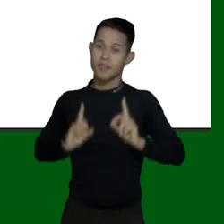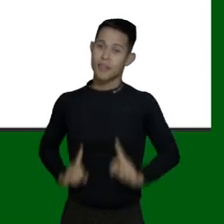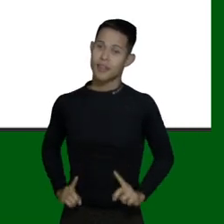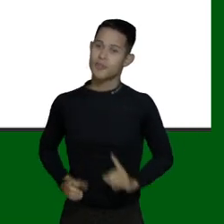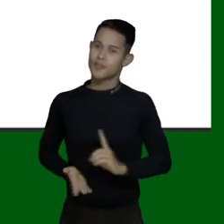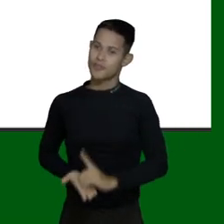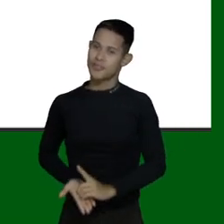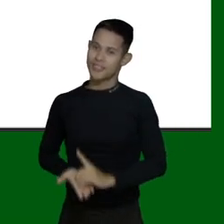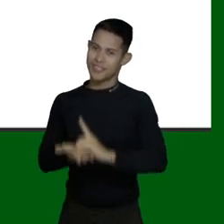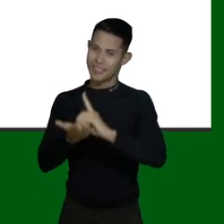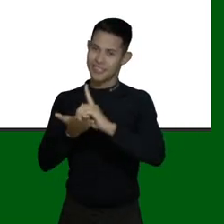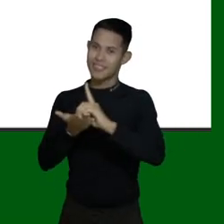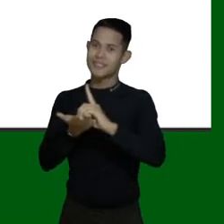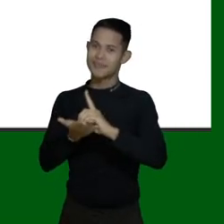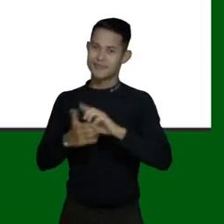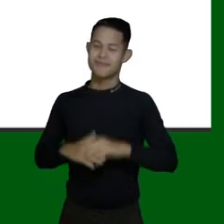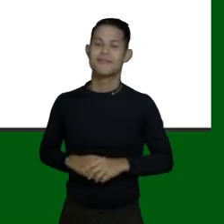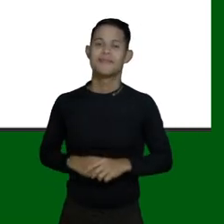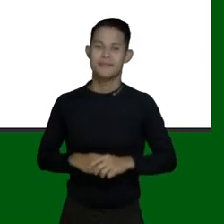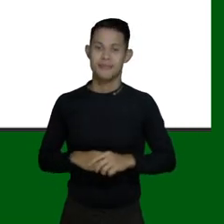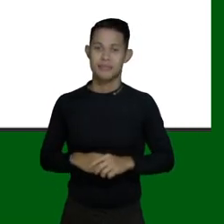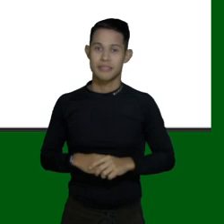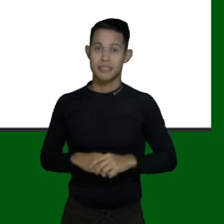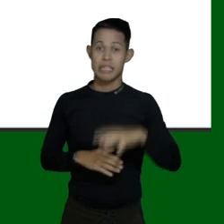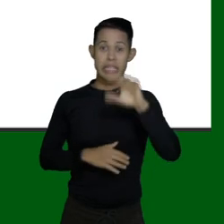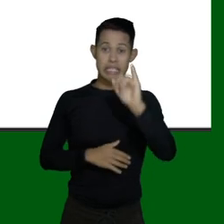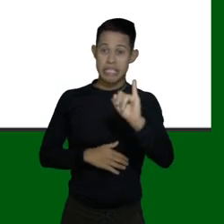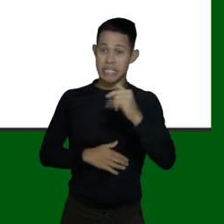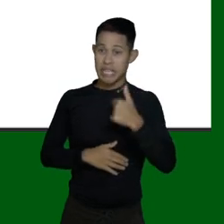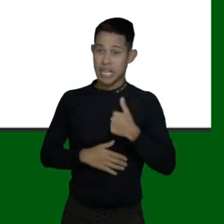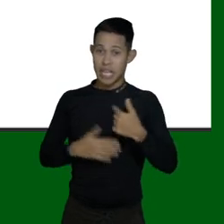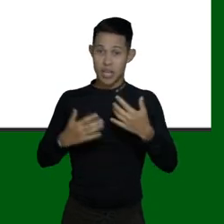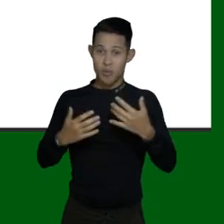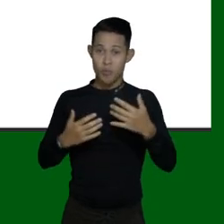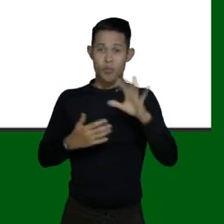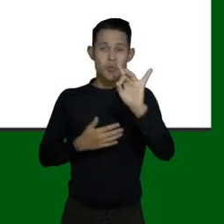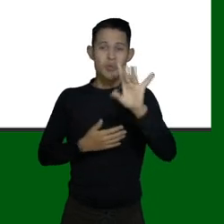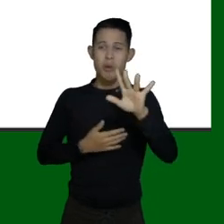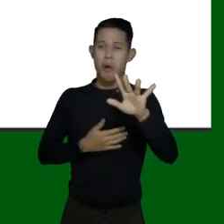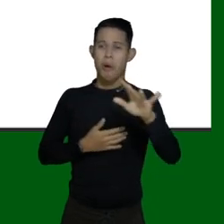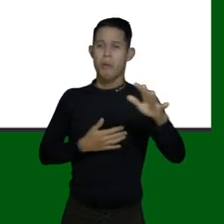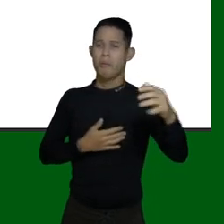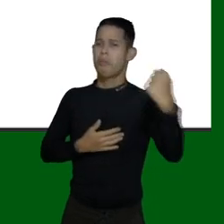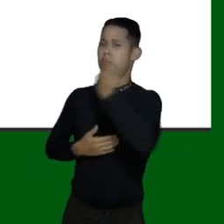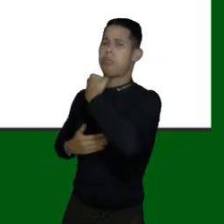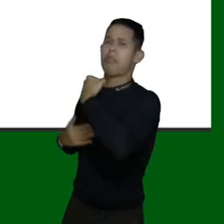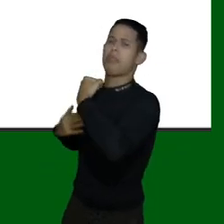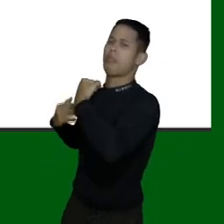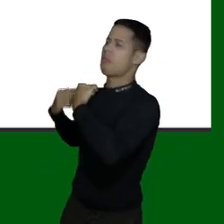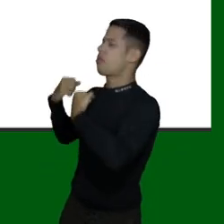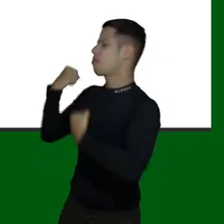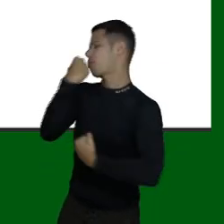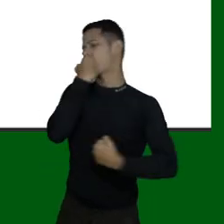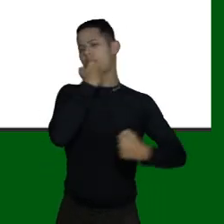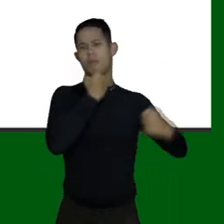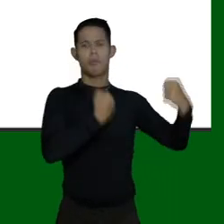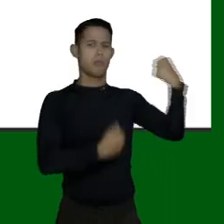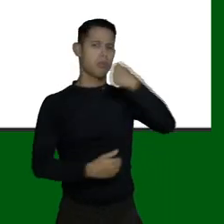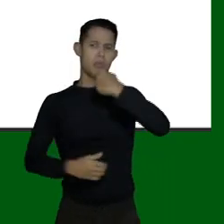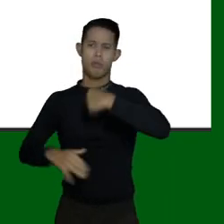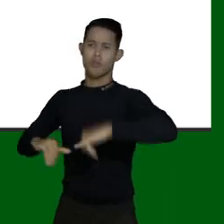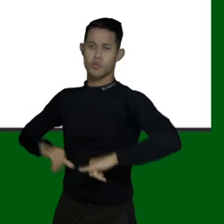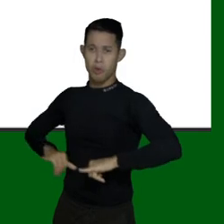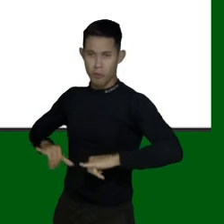daquele lugar se eu não sou bem recebido se eu só tomo porrada eu quero embora e aí por isso que